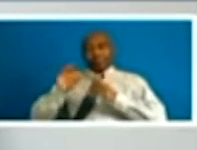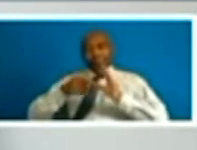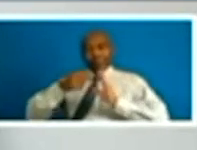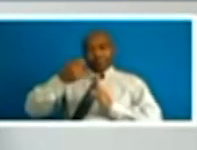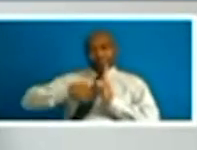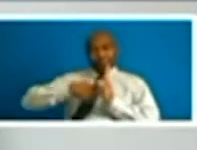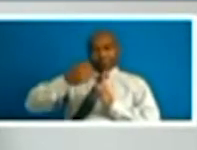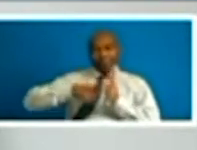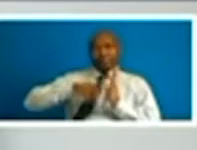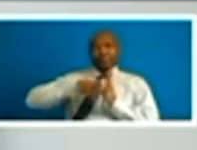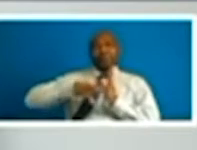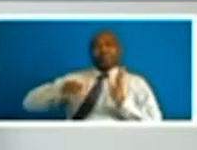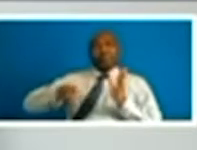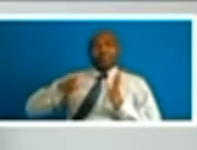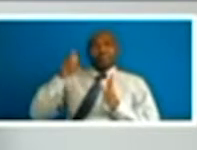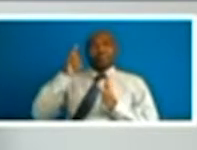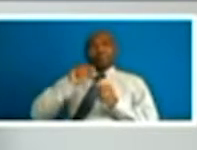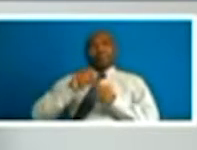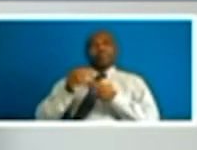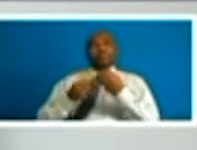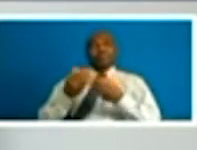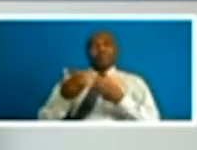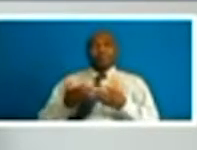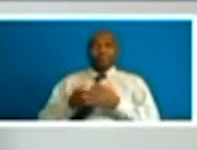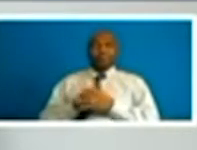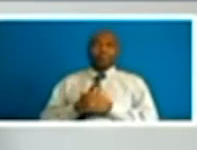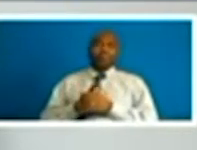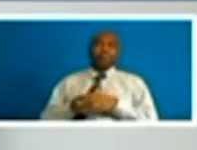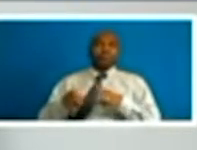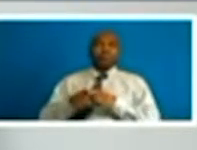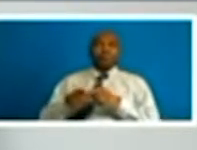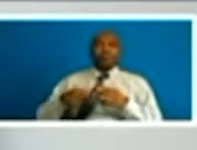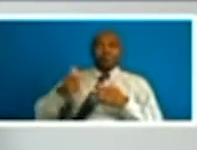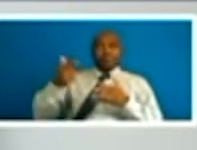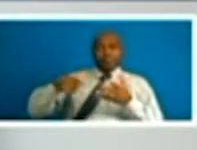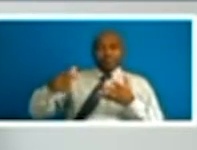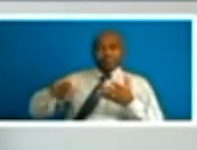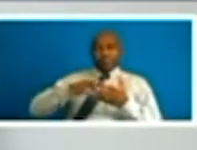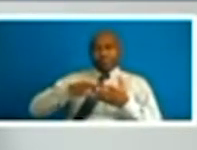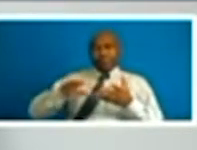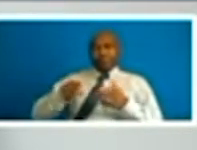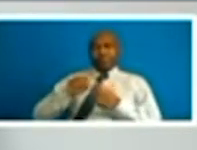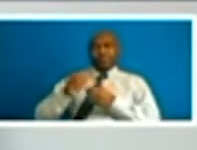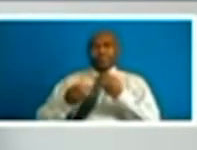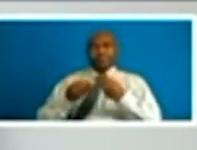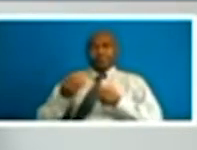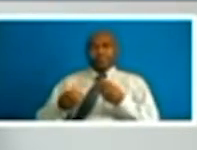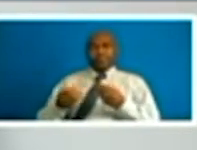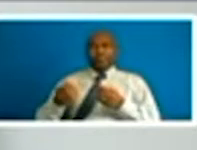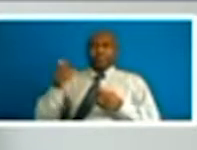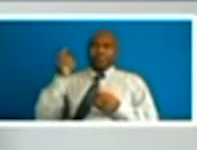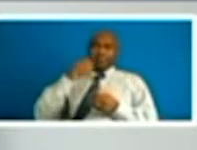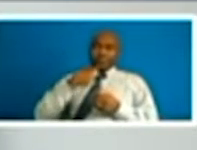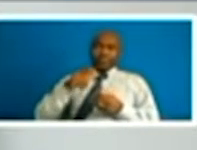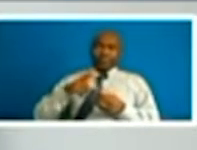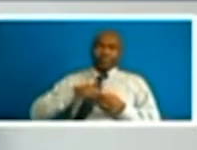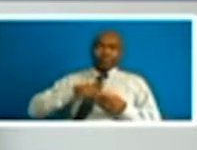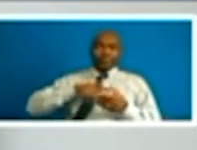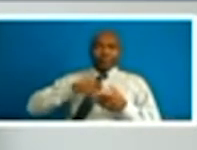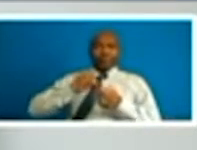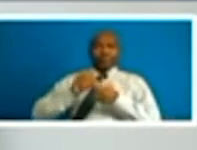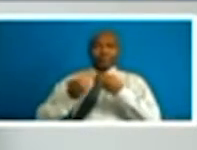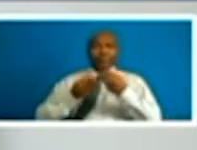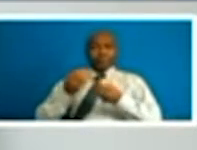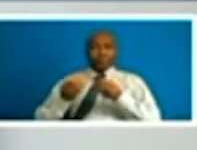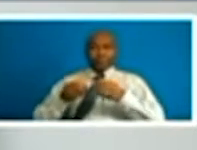a as e sexy coquetel o Cristiano saúde meio ambiente análise da suposta igualdade em relação aos índices de controle no que diz